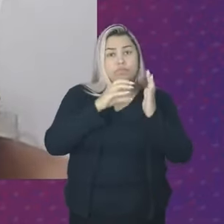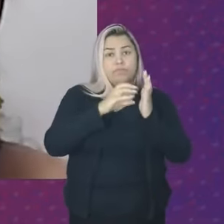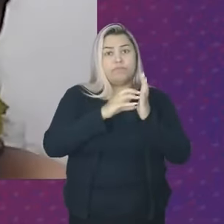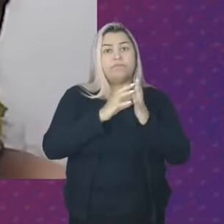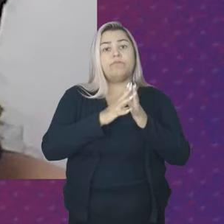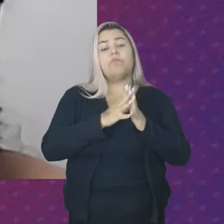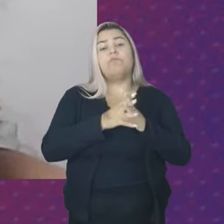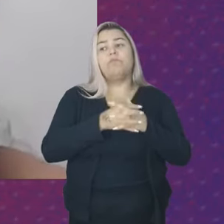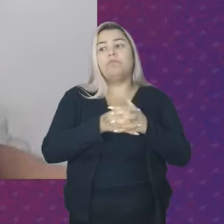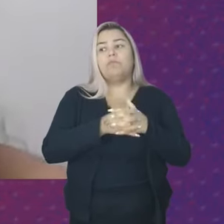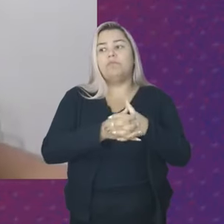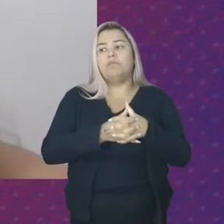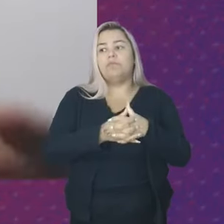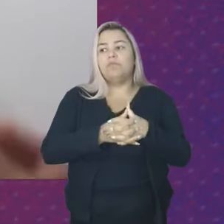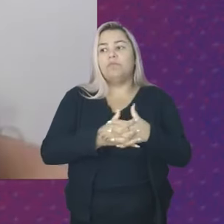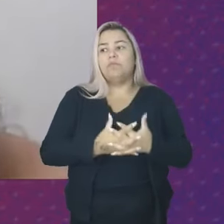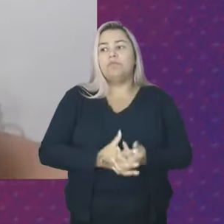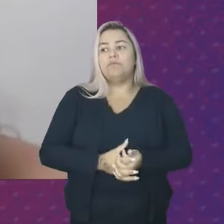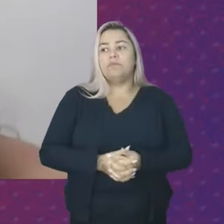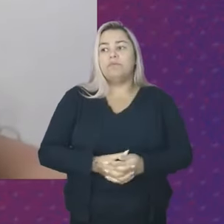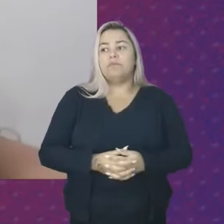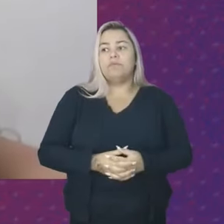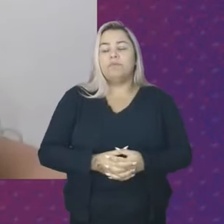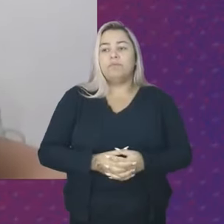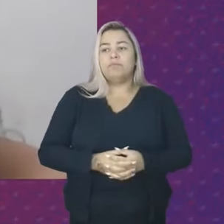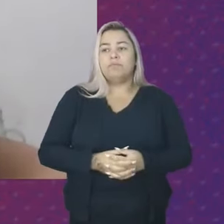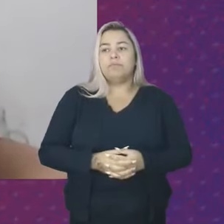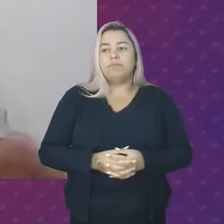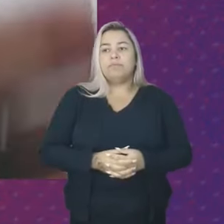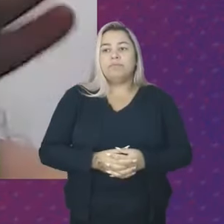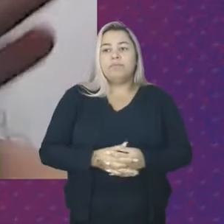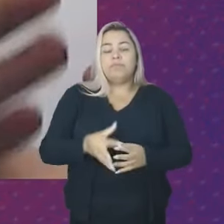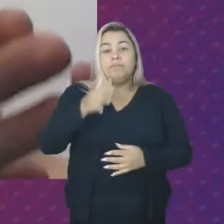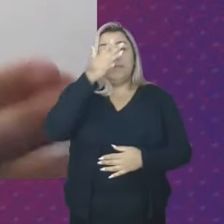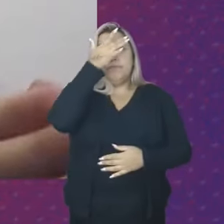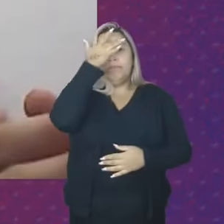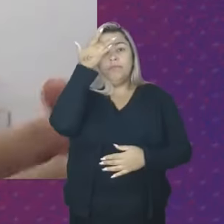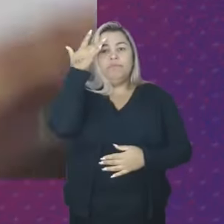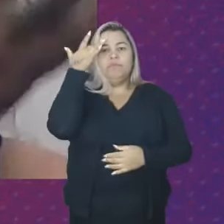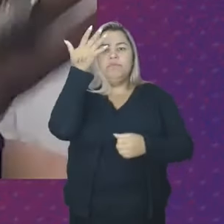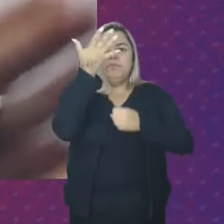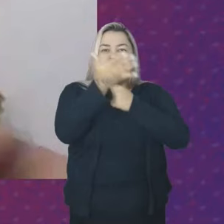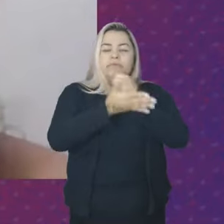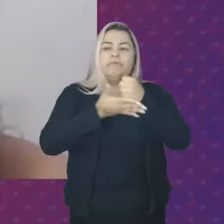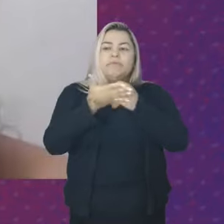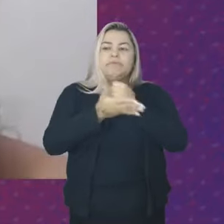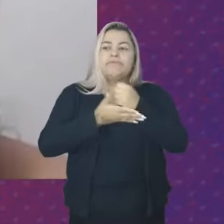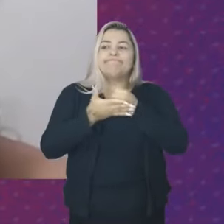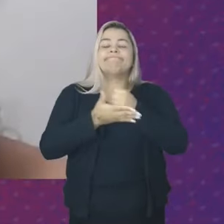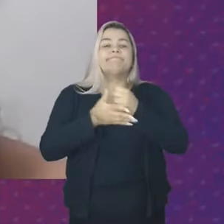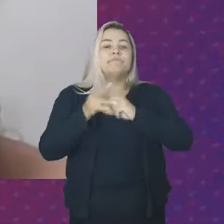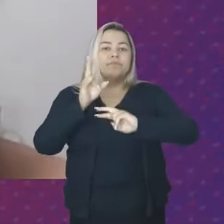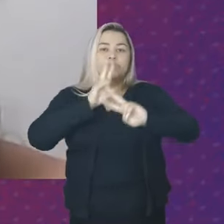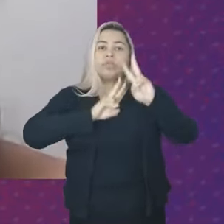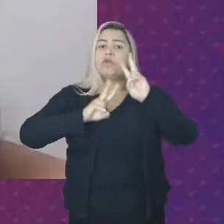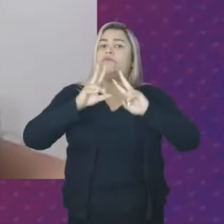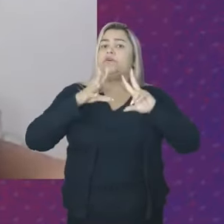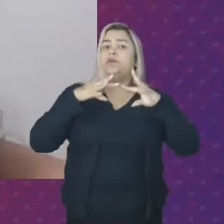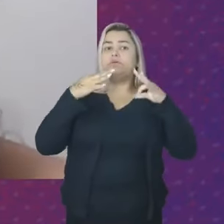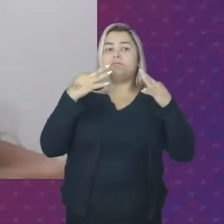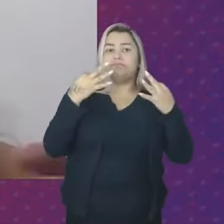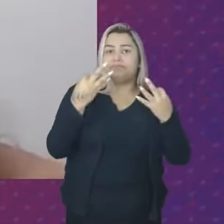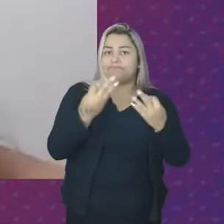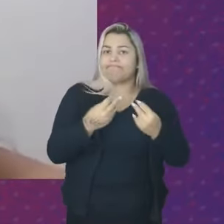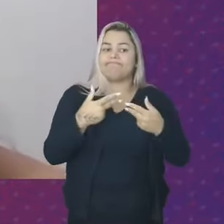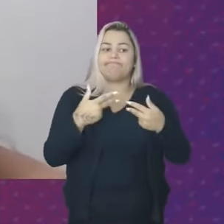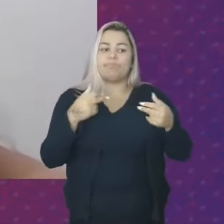candidata. E essa pessoa vai, basicamente, acompanhar todo o processo